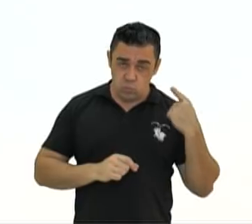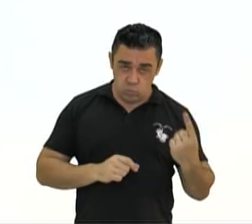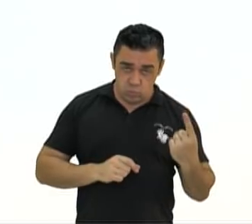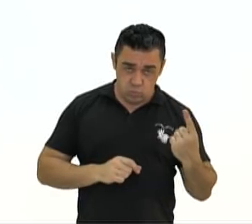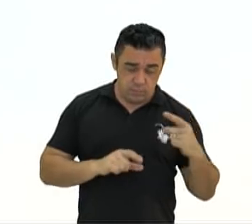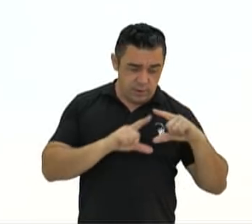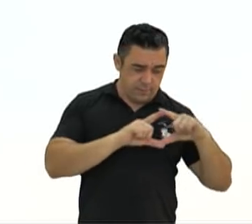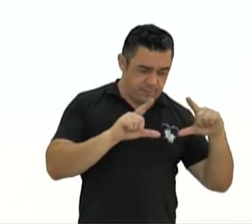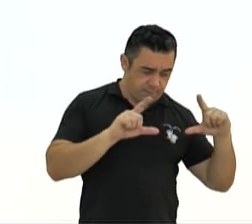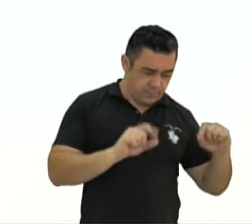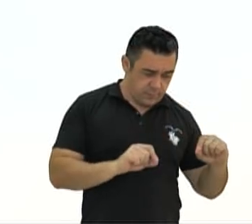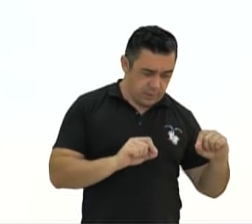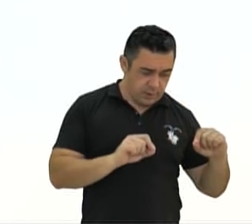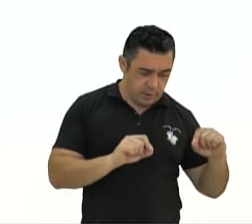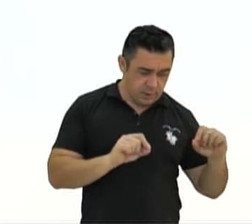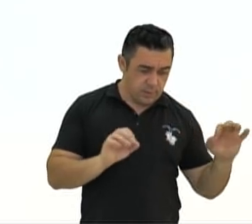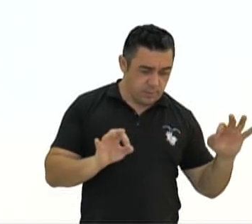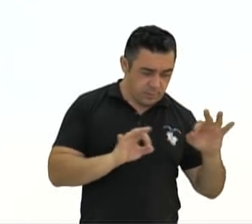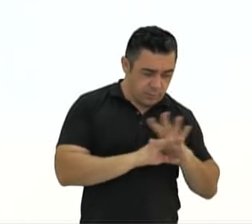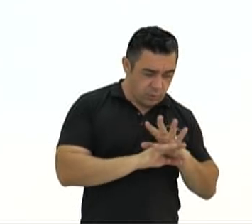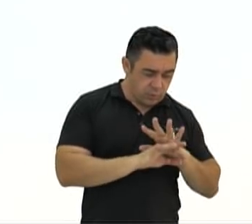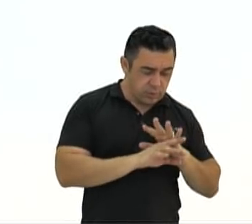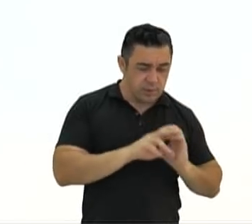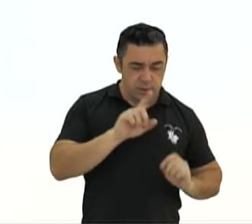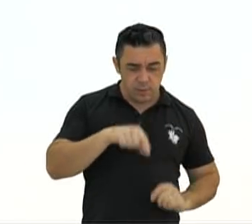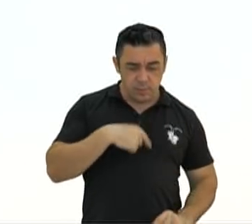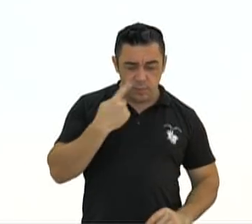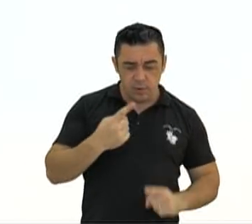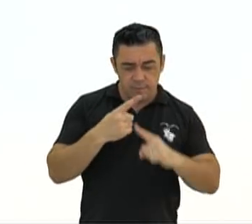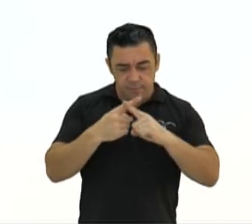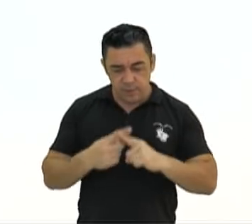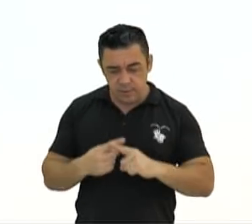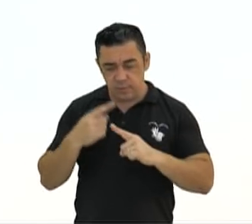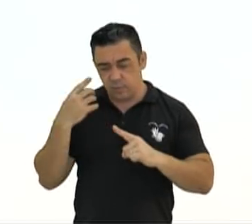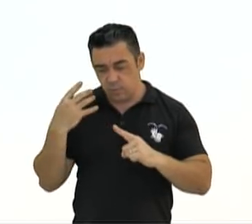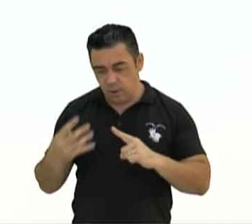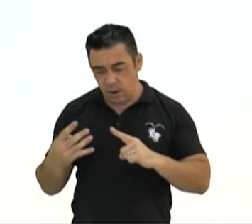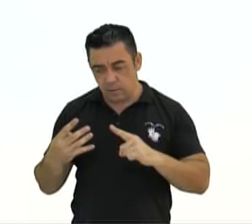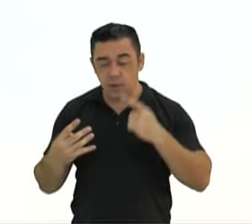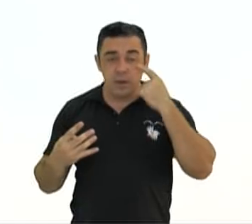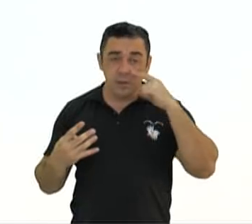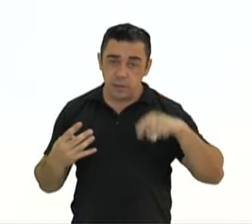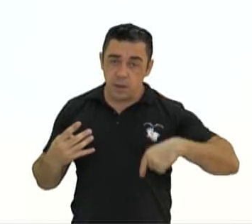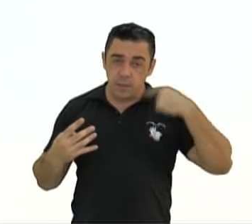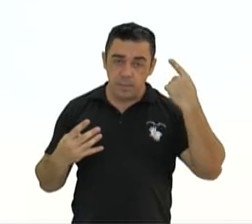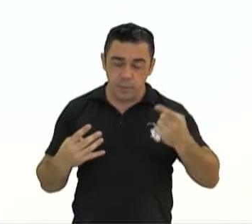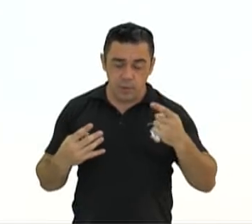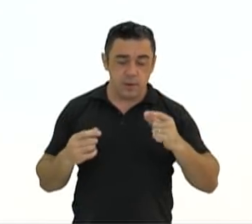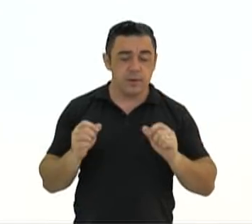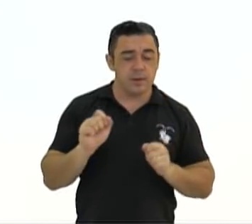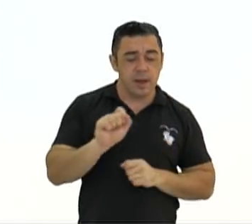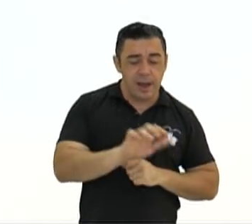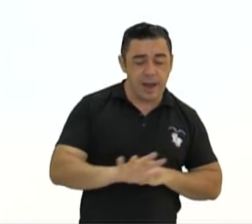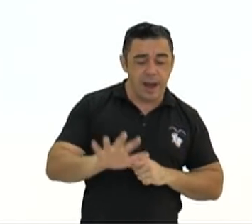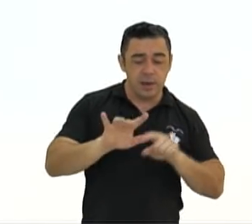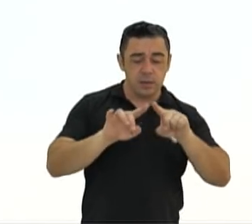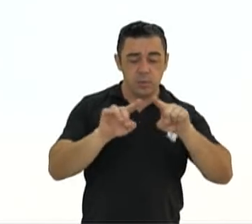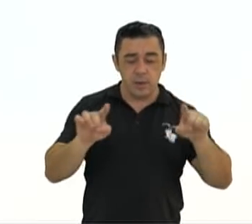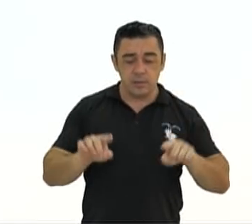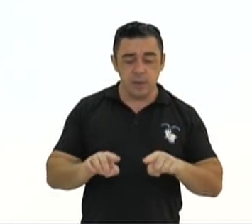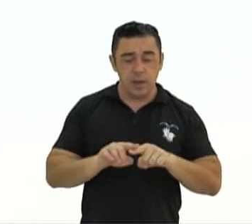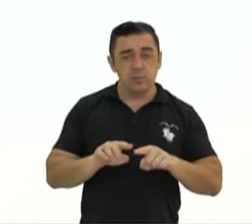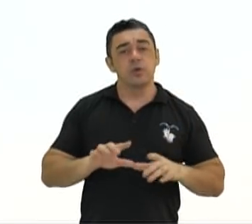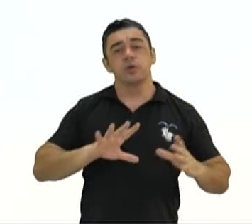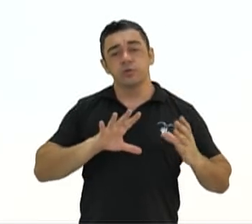fazer? Calcula uma área de um triângulo e multiplica por 4. E depois calcula a área do quadrado e